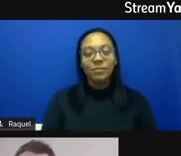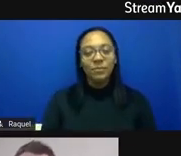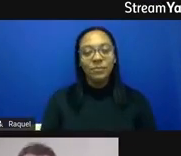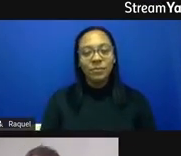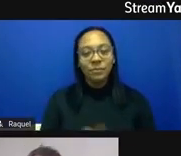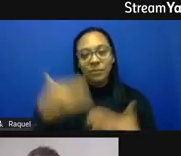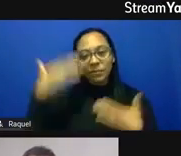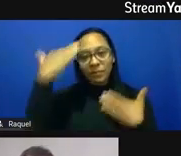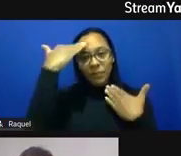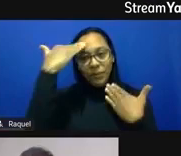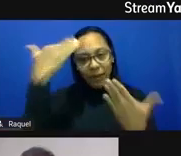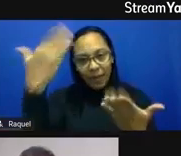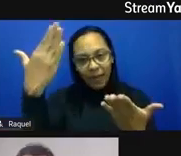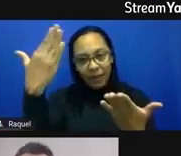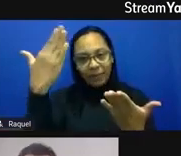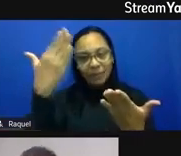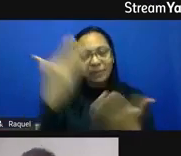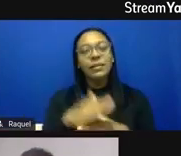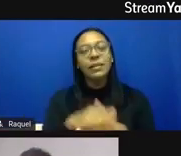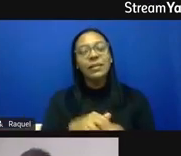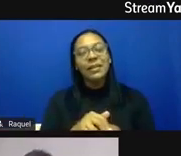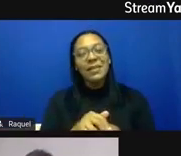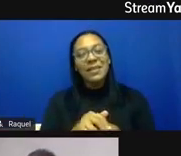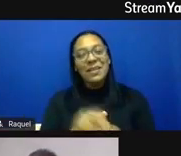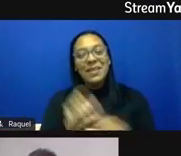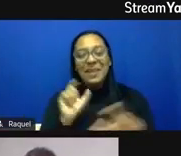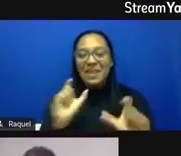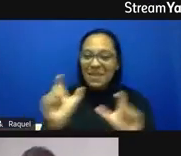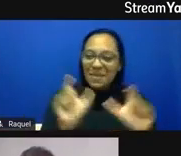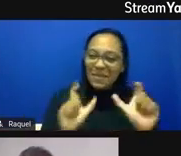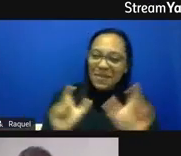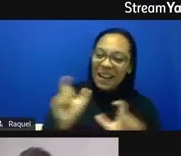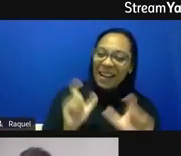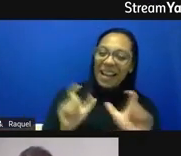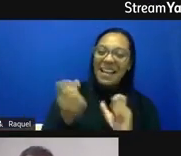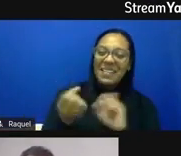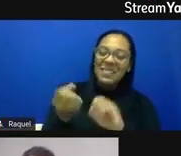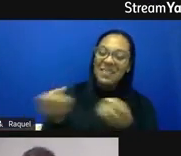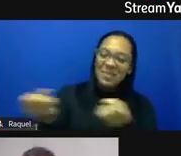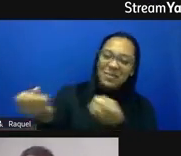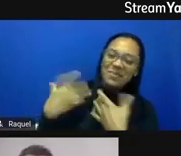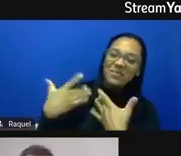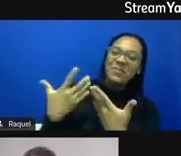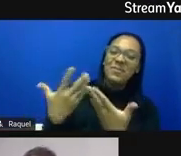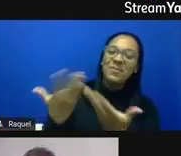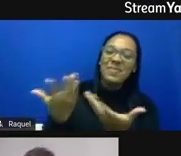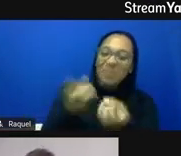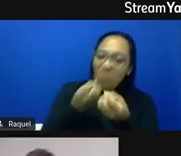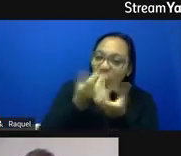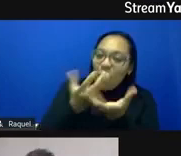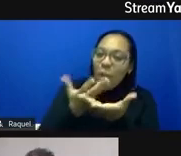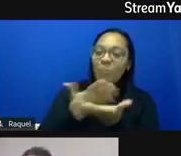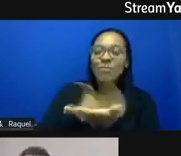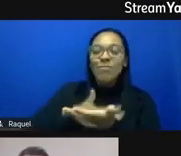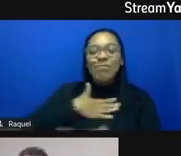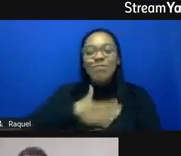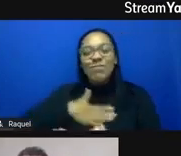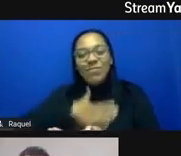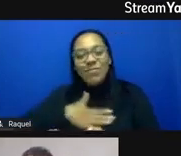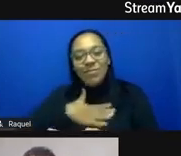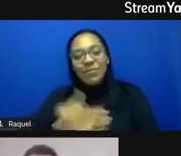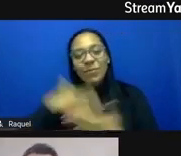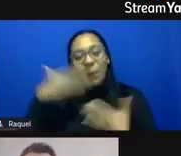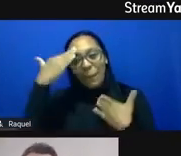Obrigado pelas palavras elogiosas. Uma honra estar participando hoje aqui com vocês, contribuir de alguma maneira aqueles que assistem ao